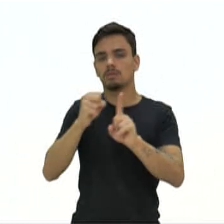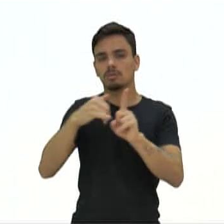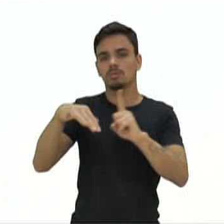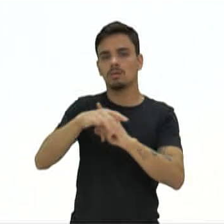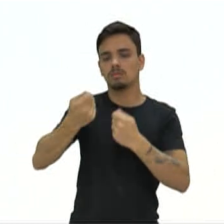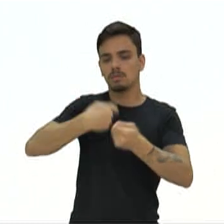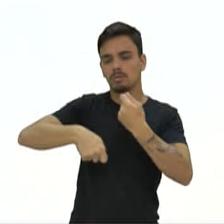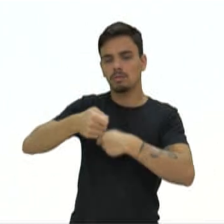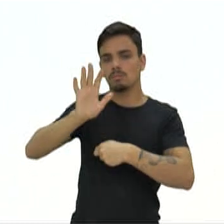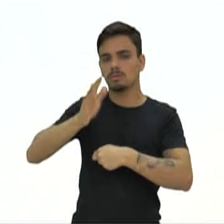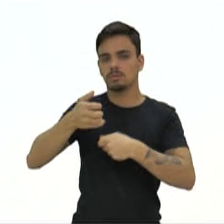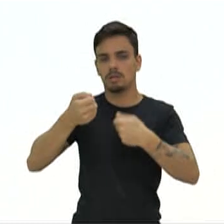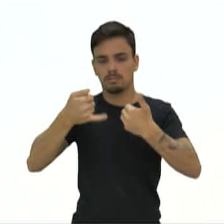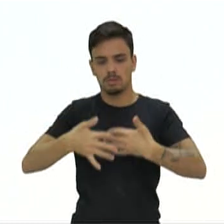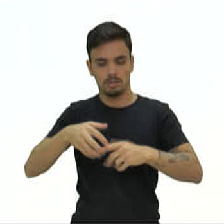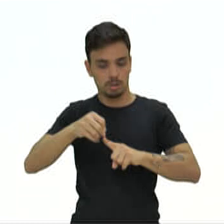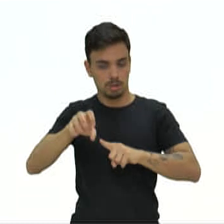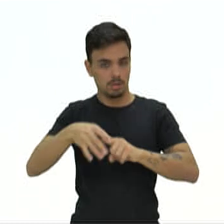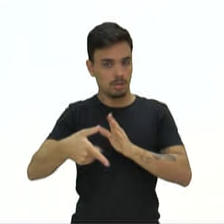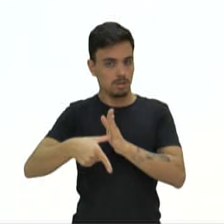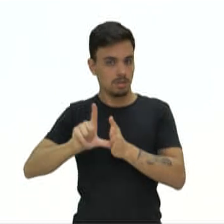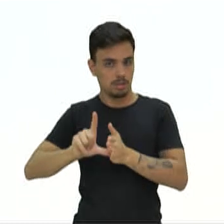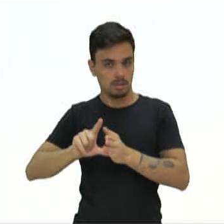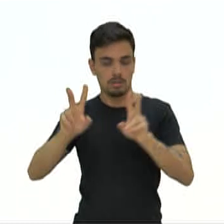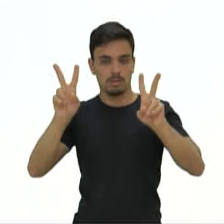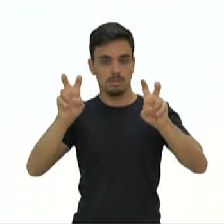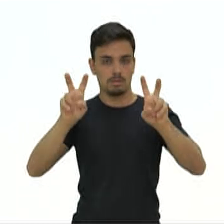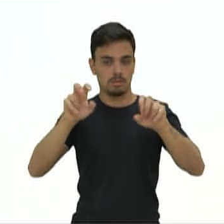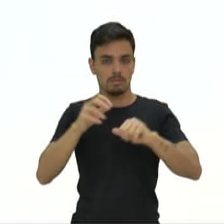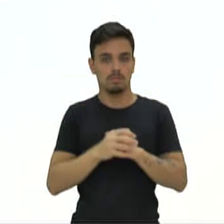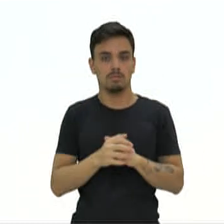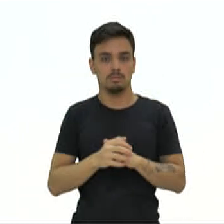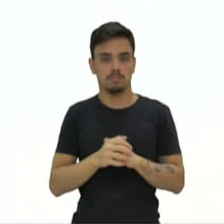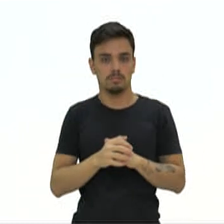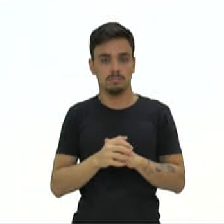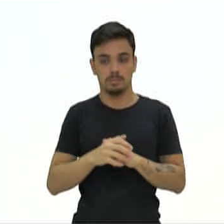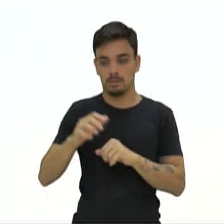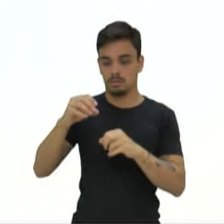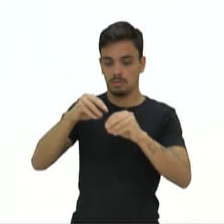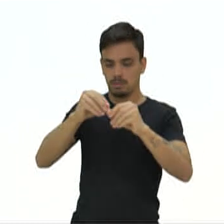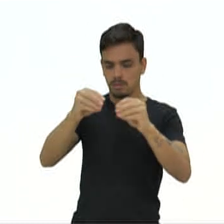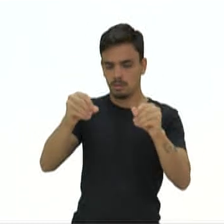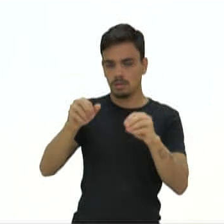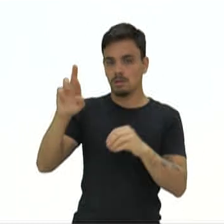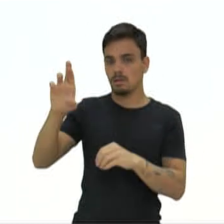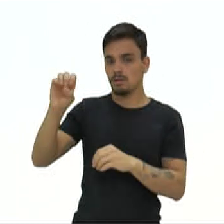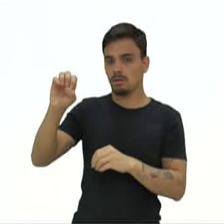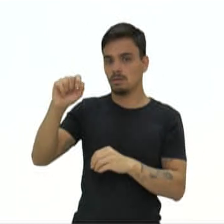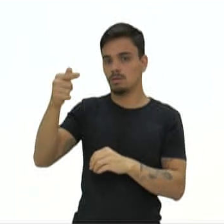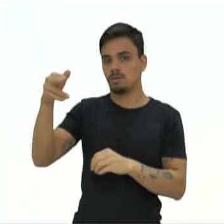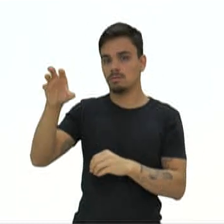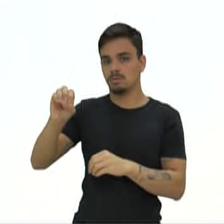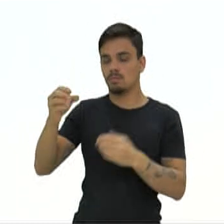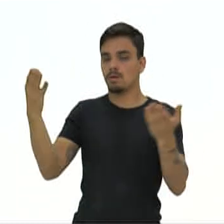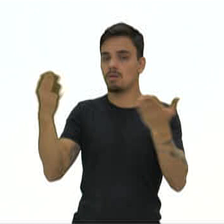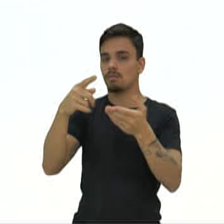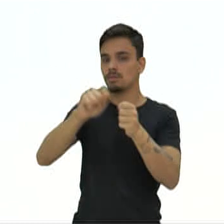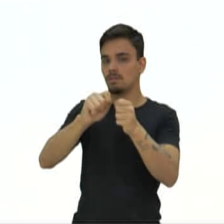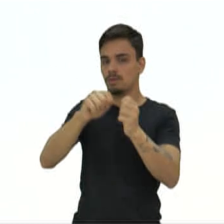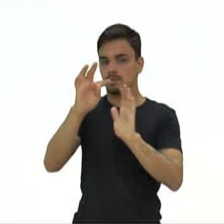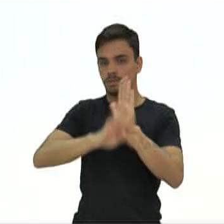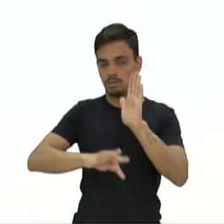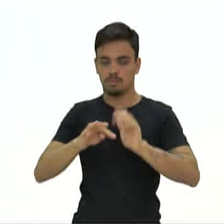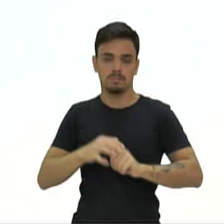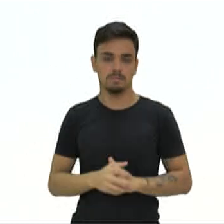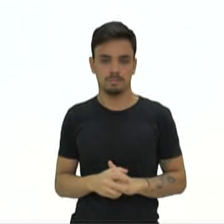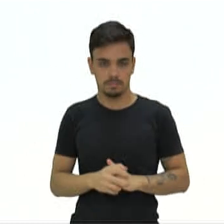socioeconômico, acabei de dar uma dica, sobre a questão da erosão. Combinado? Faz esse texto.